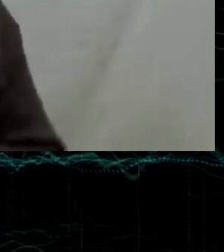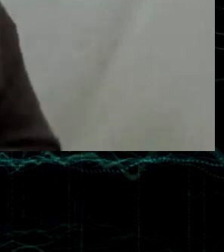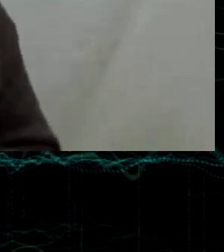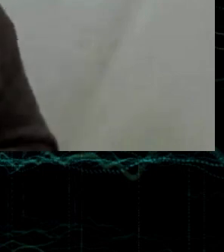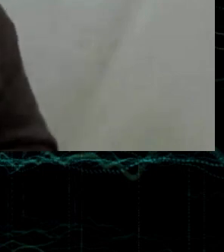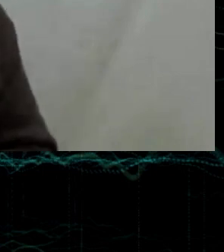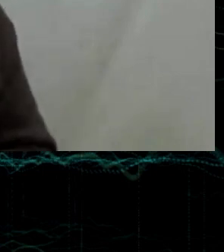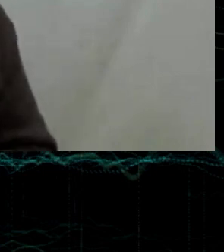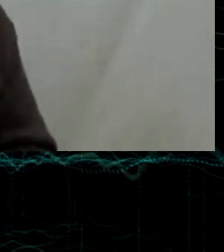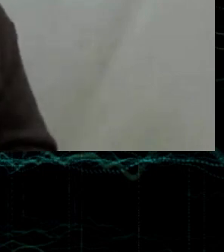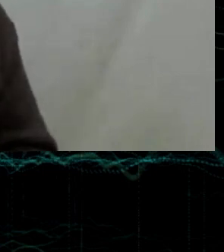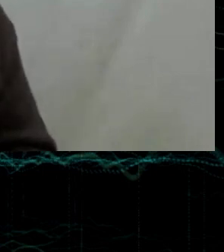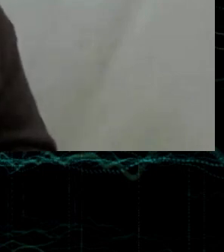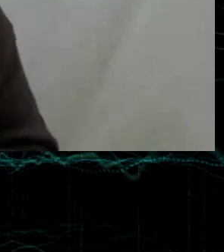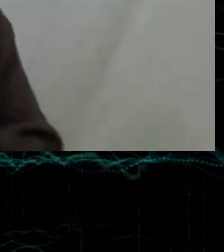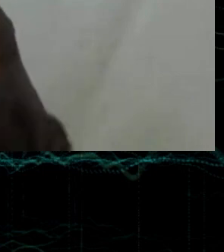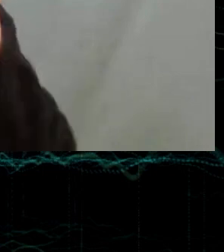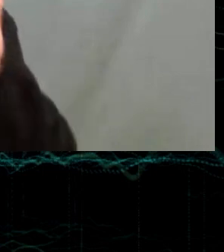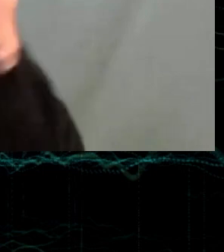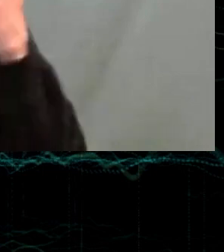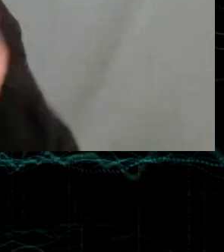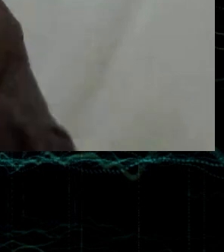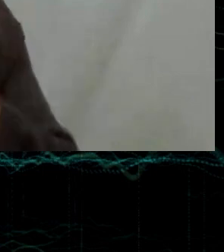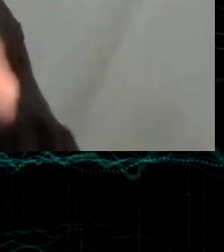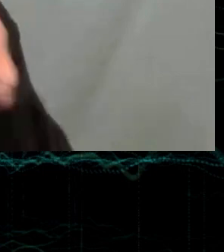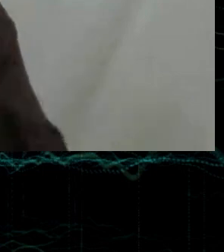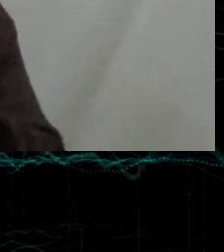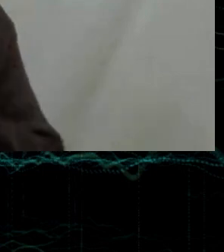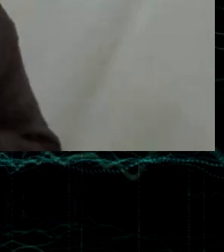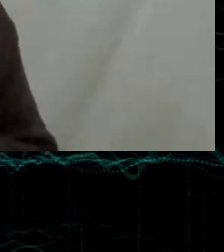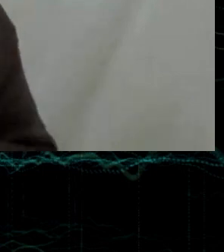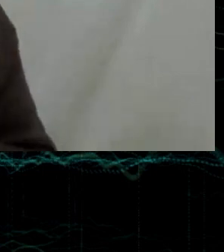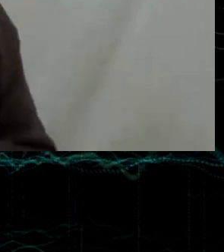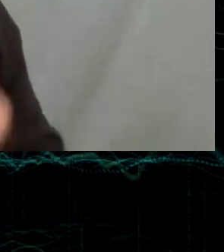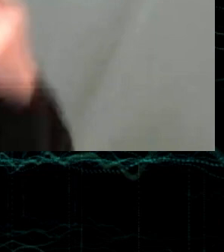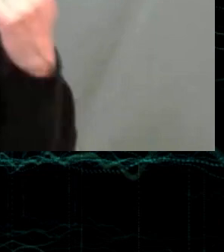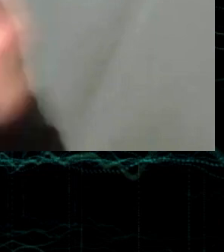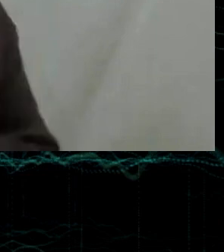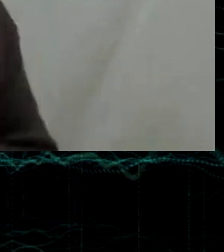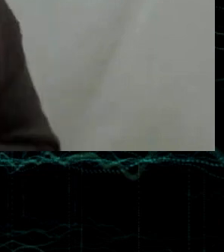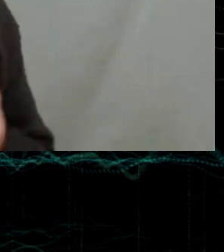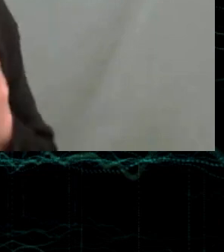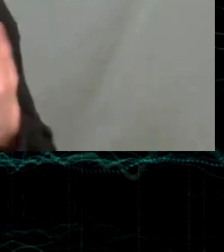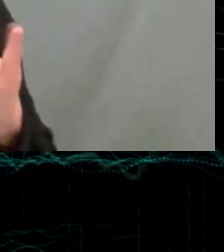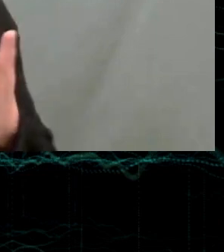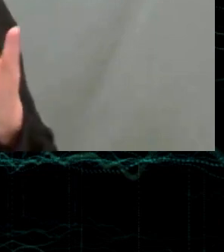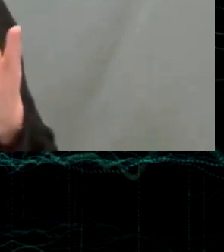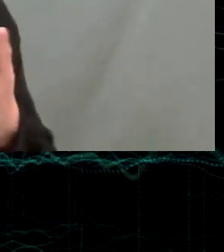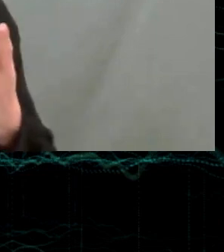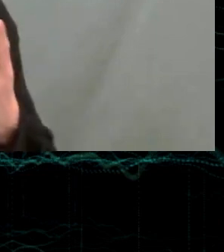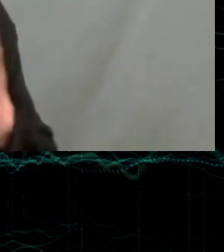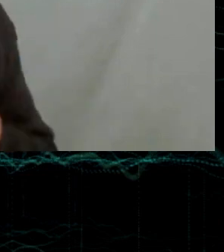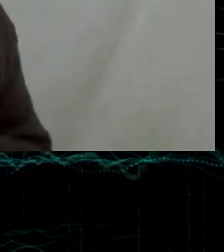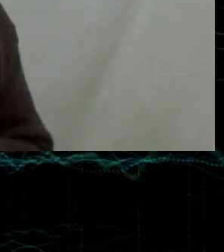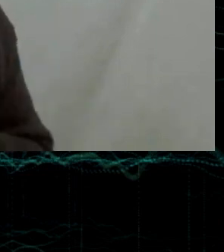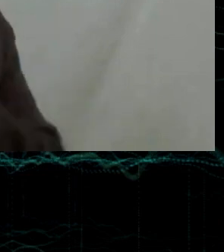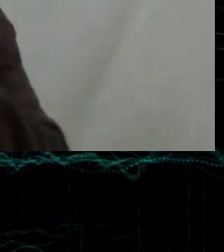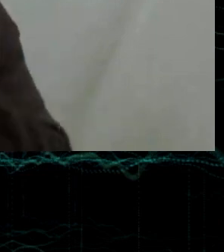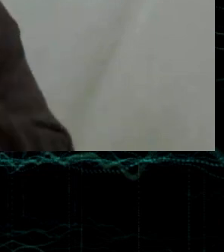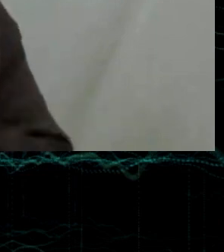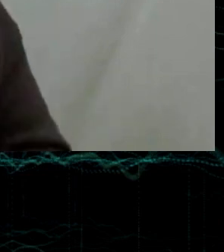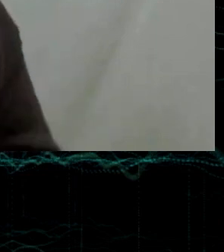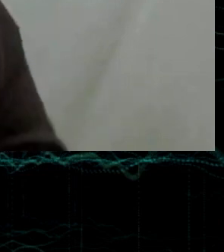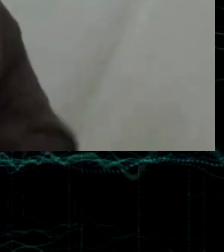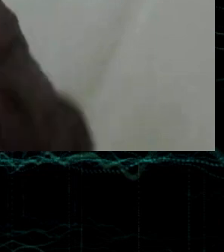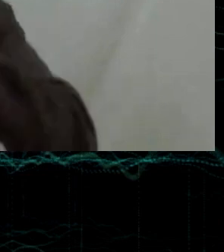galera fique testar agora né não tem essa música é mais festas né É só lembrando Só lembrando galera que não dá para fazer só com